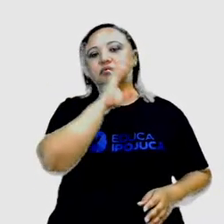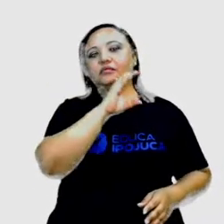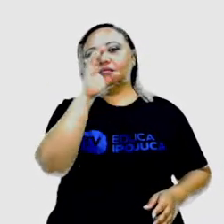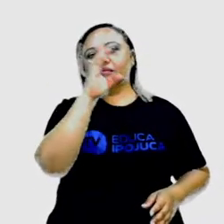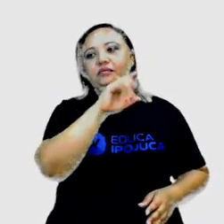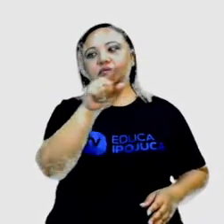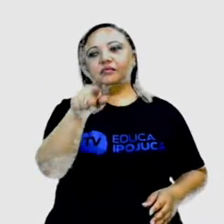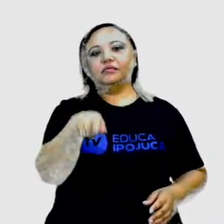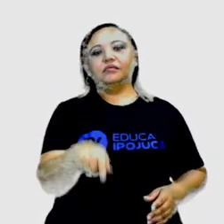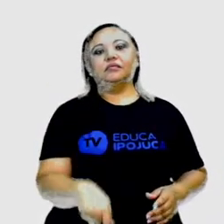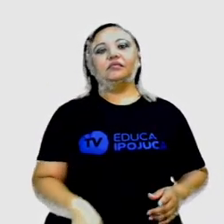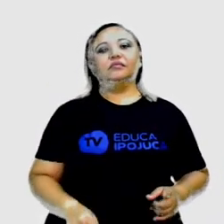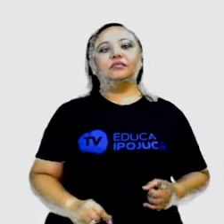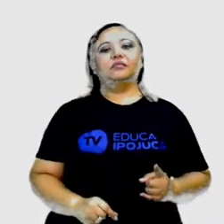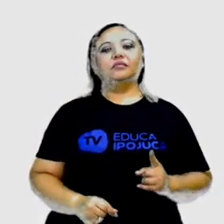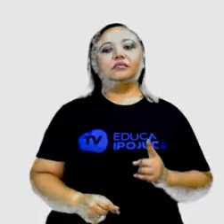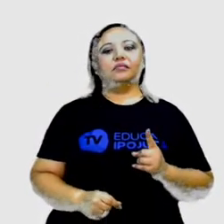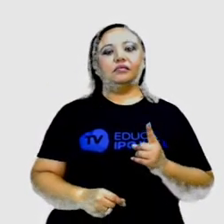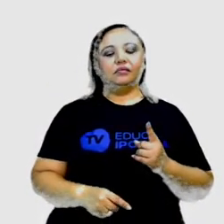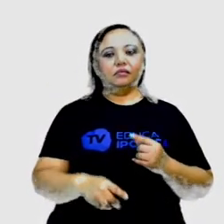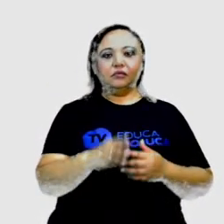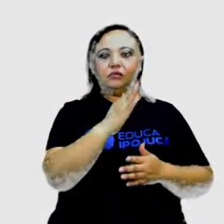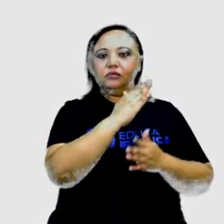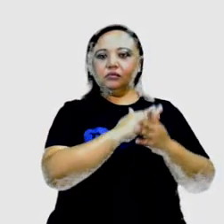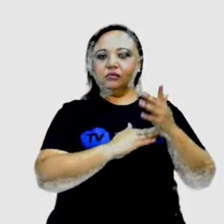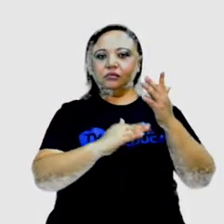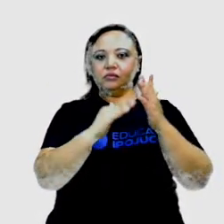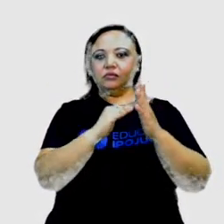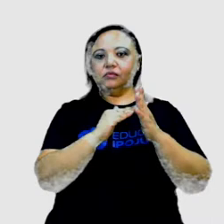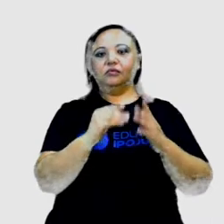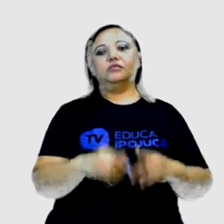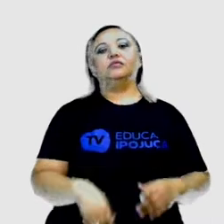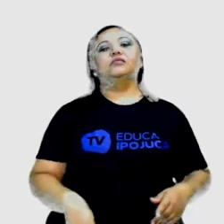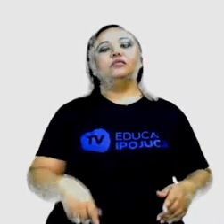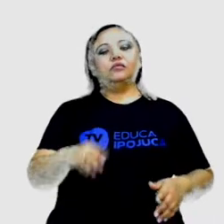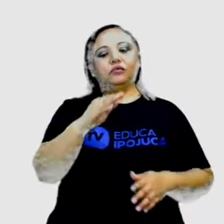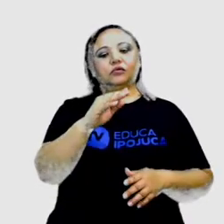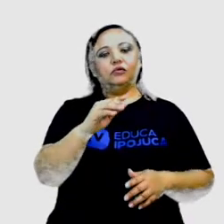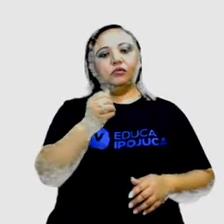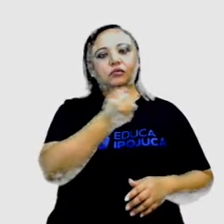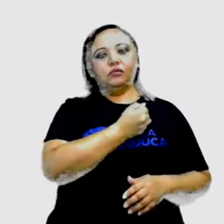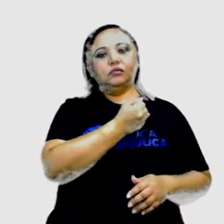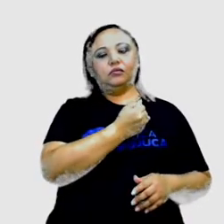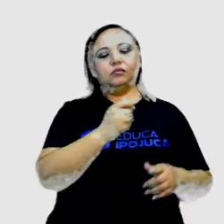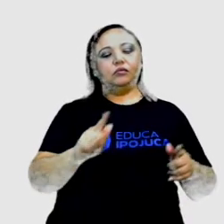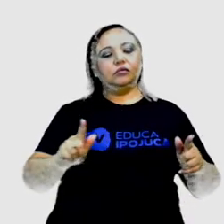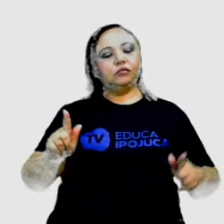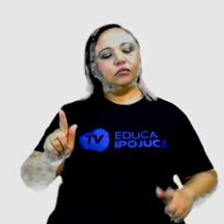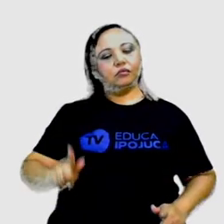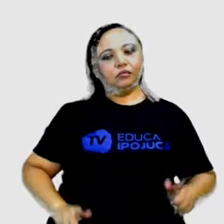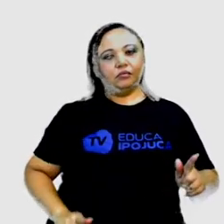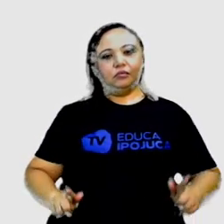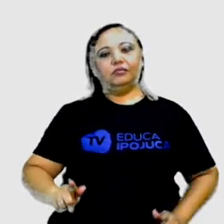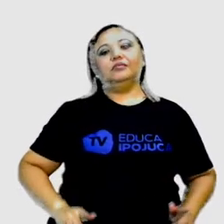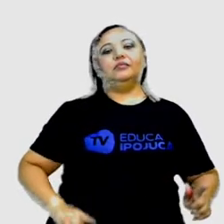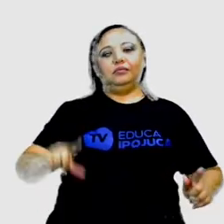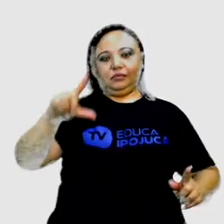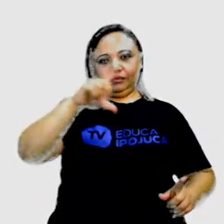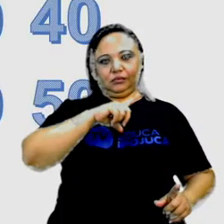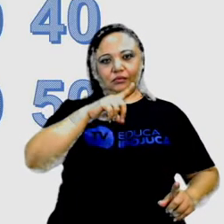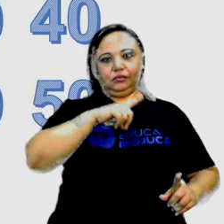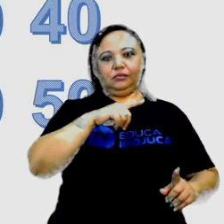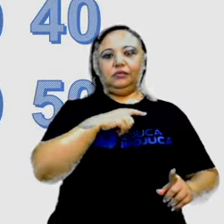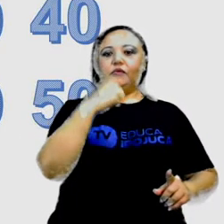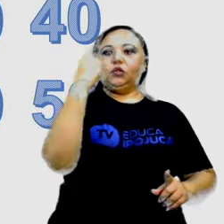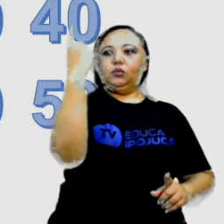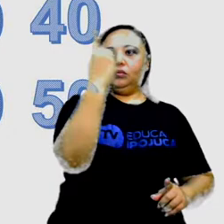rápida e com as dicas legais quais são todos os números primos que existem entre 1 e 50. Para isso,